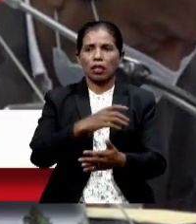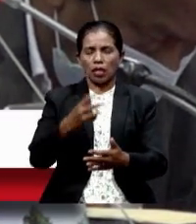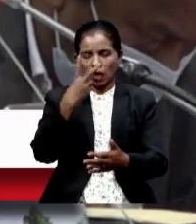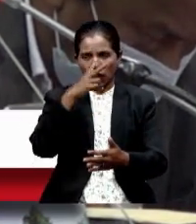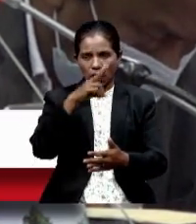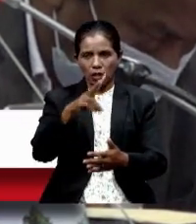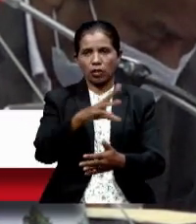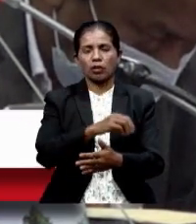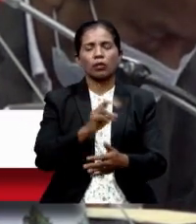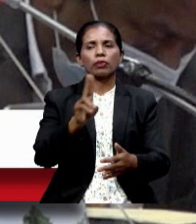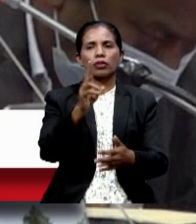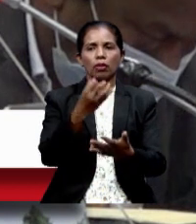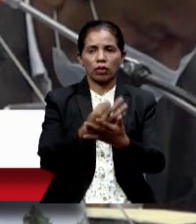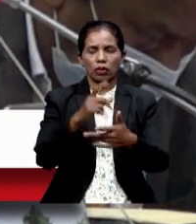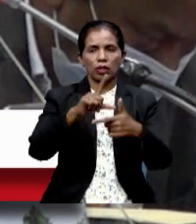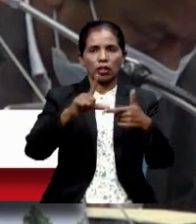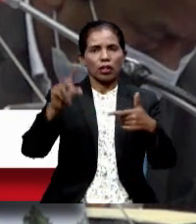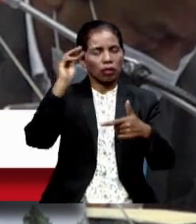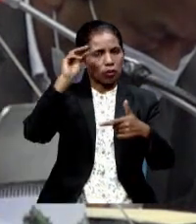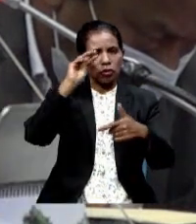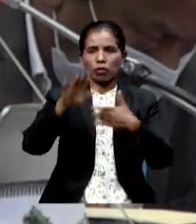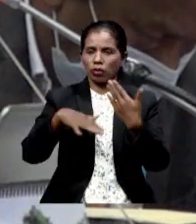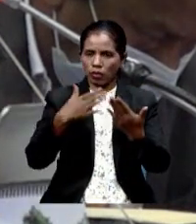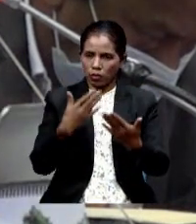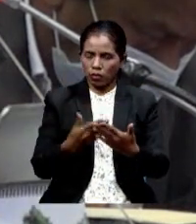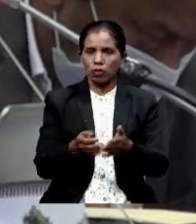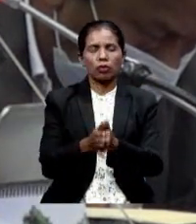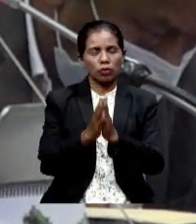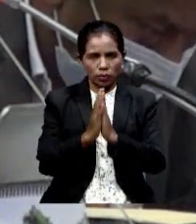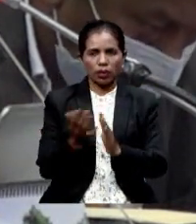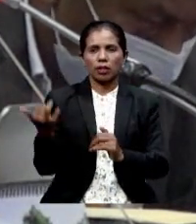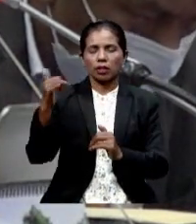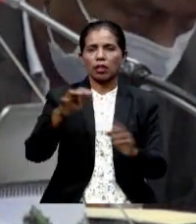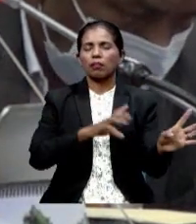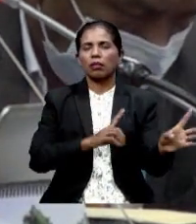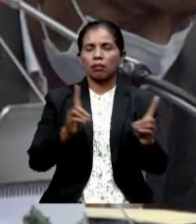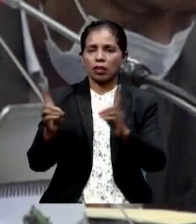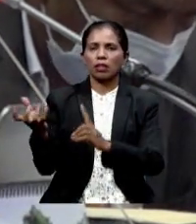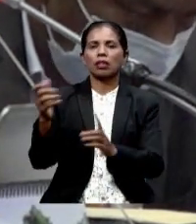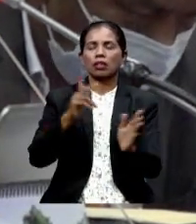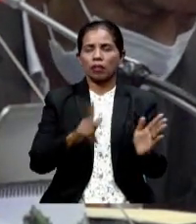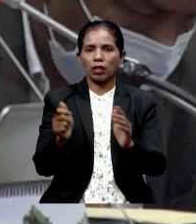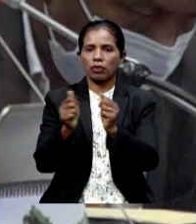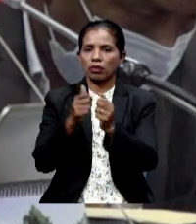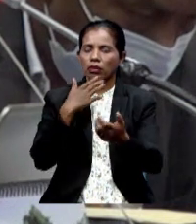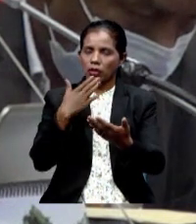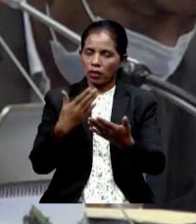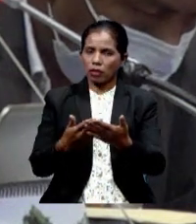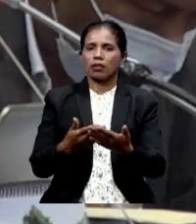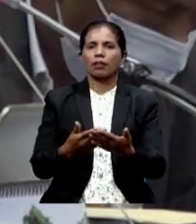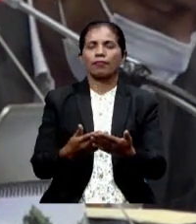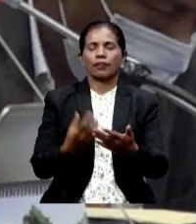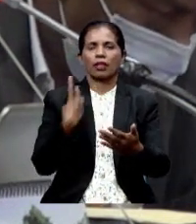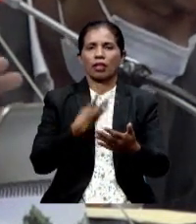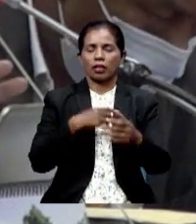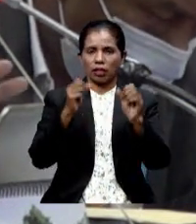a execução cada linha ministerial, usamos basira para implementar o plano de rodia com qualidade, ato no